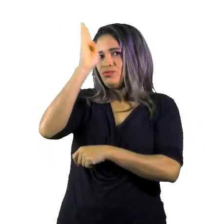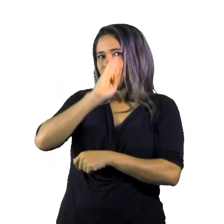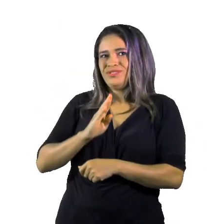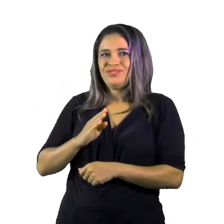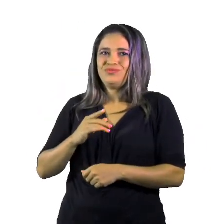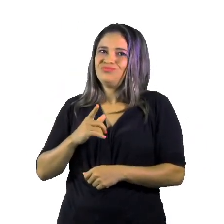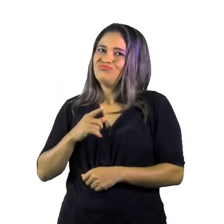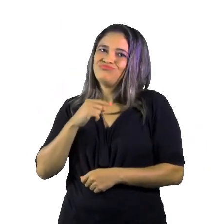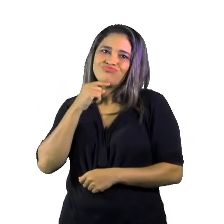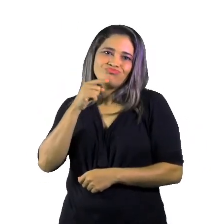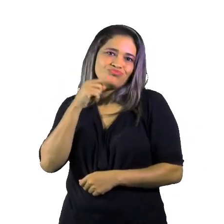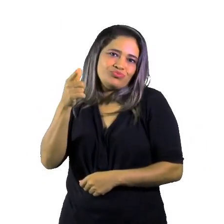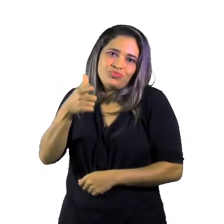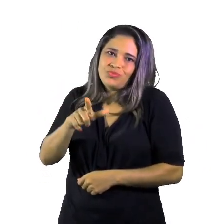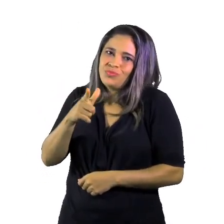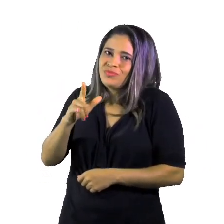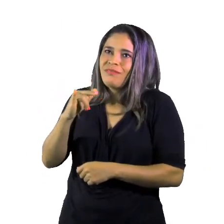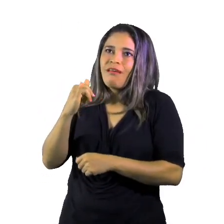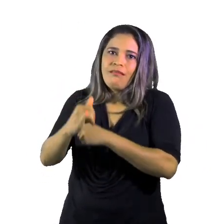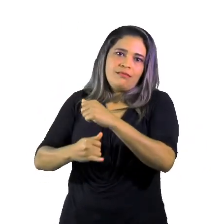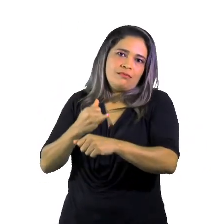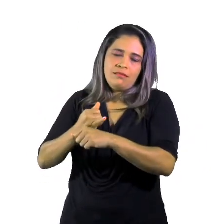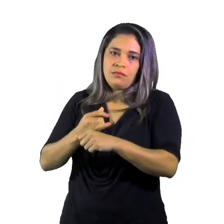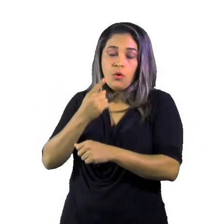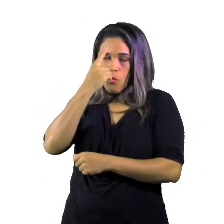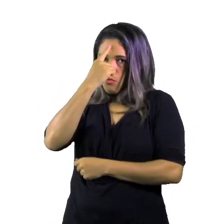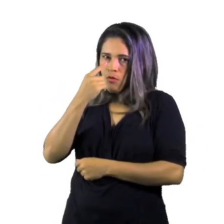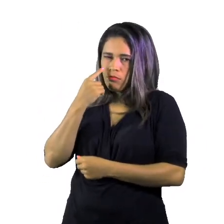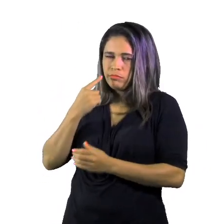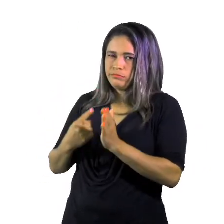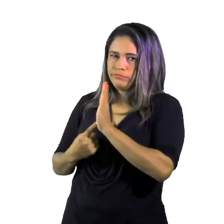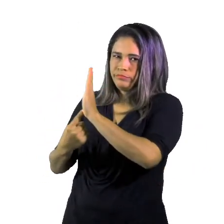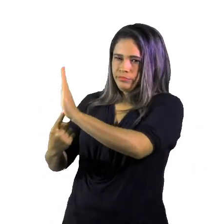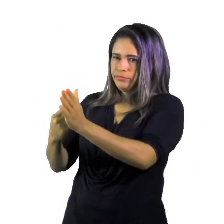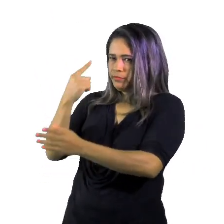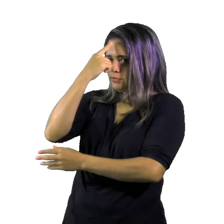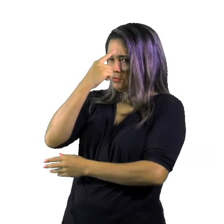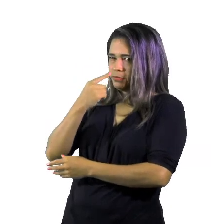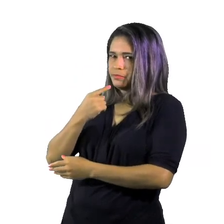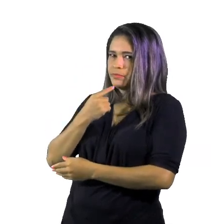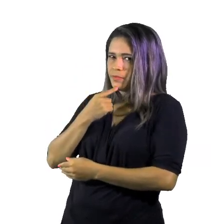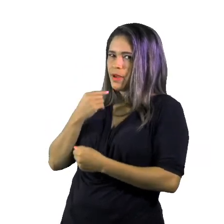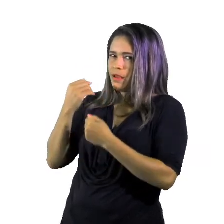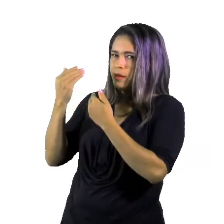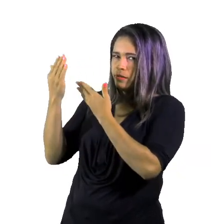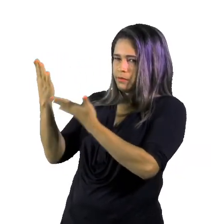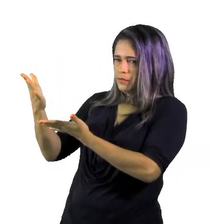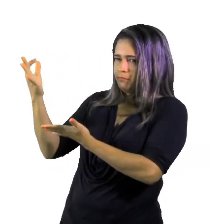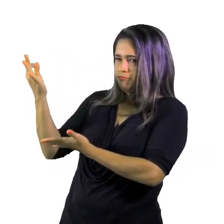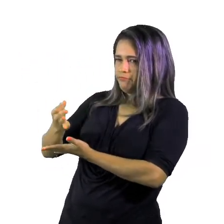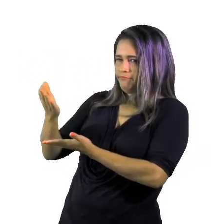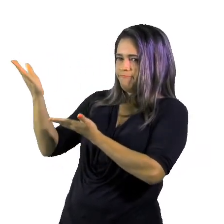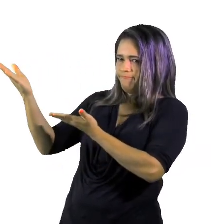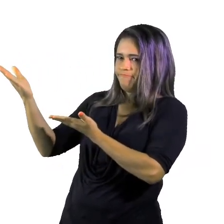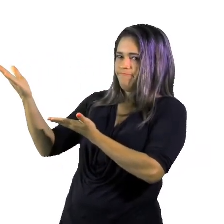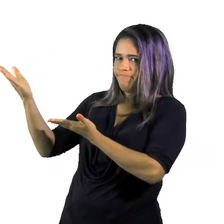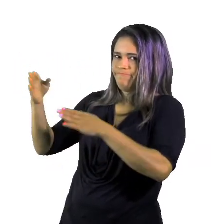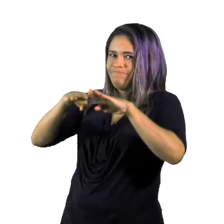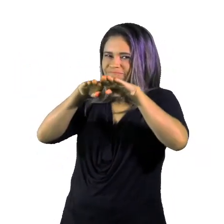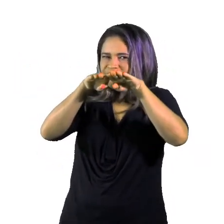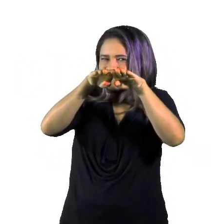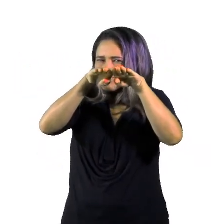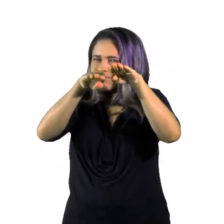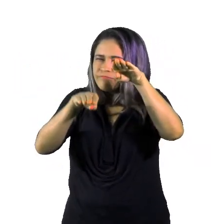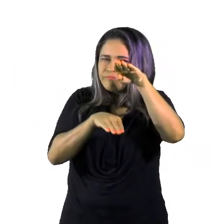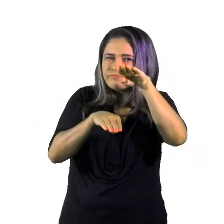comunicação. Observe, essa imagem aí, ela retrata bem o que nós estamos falando, a questão da